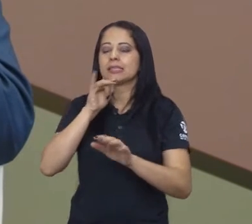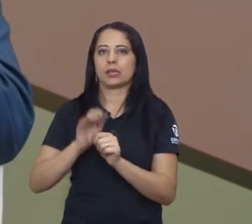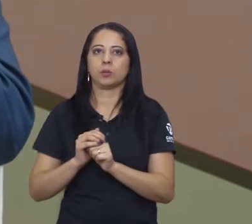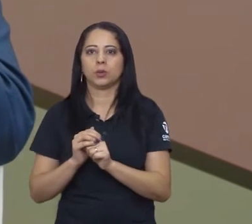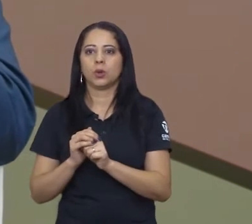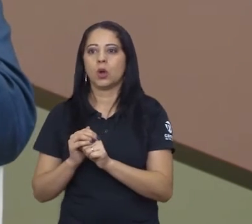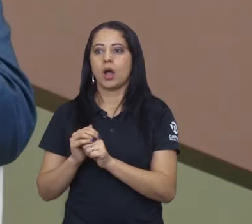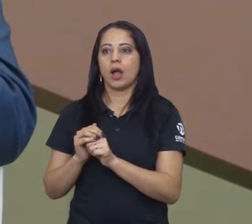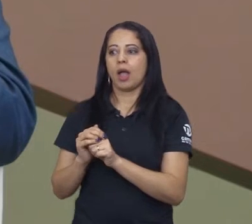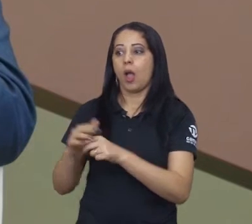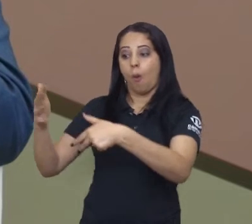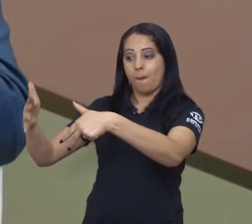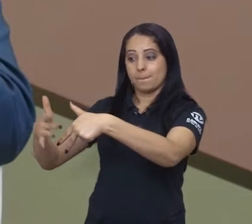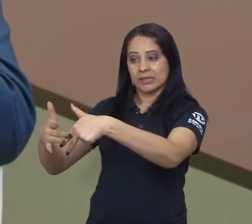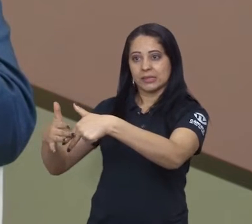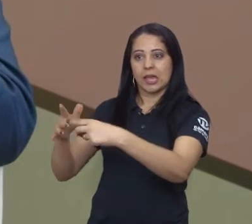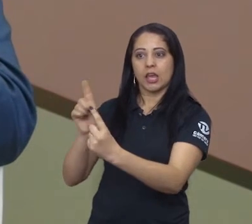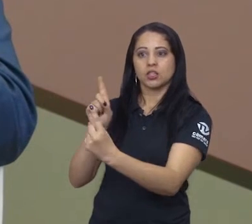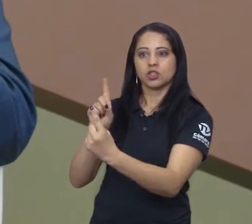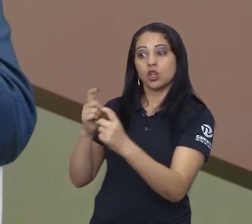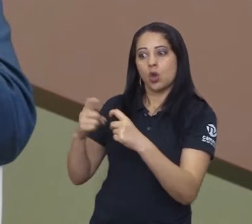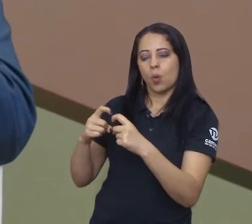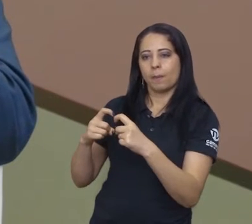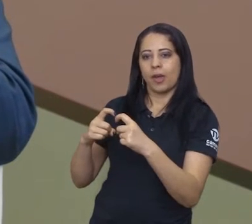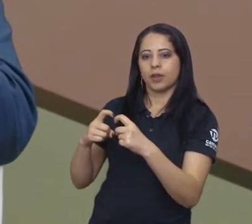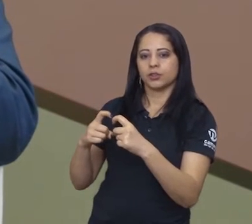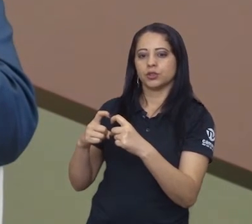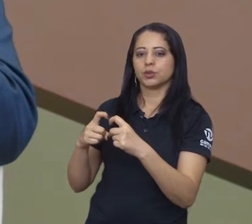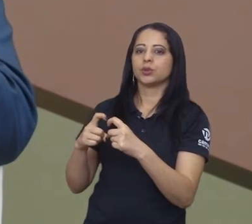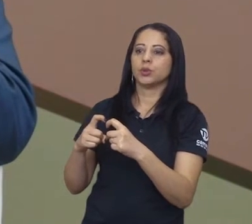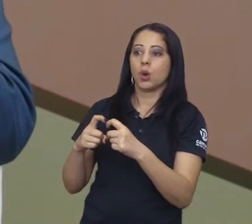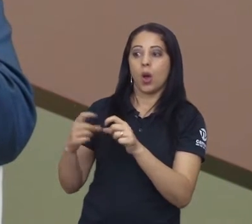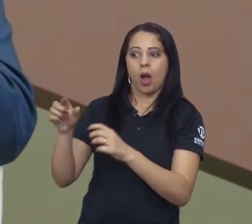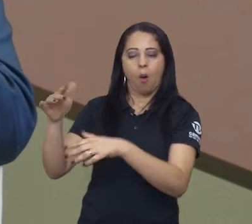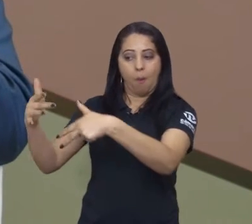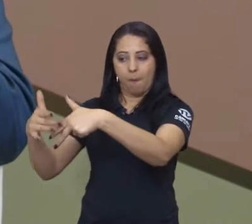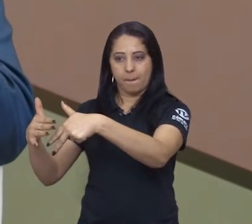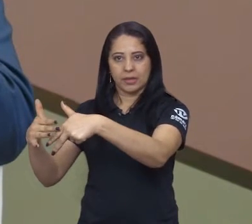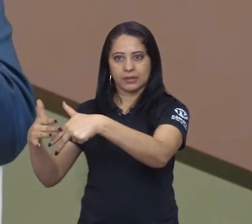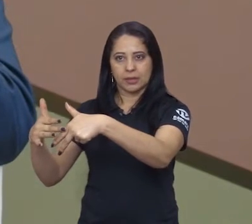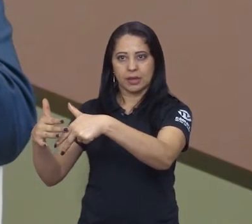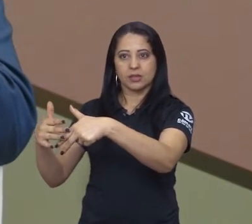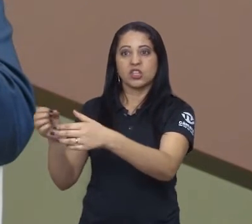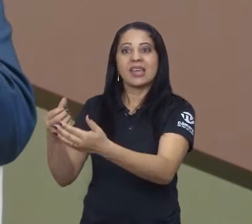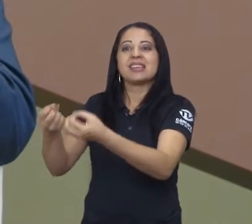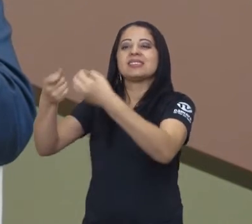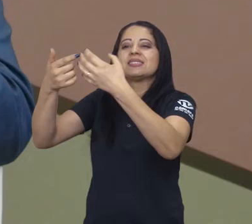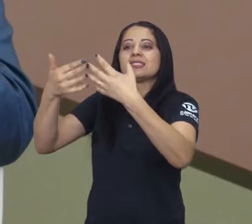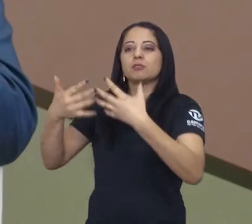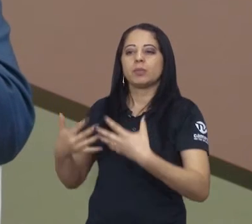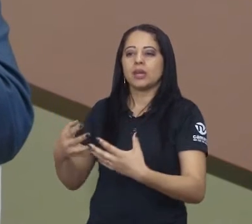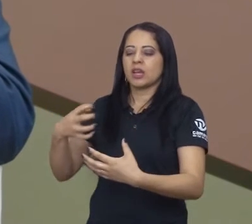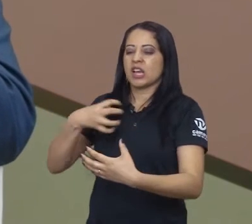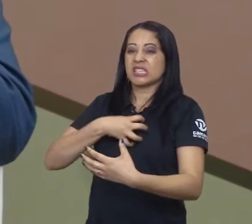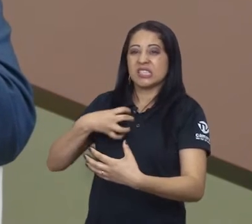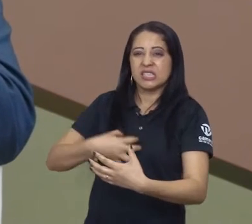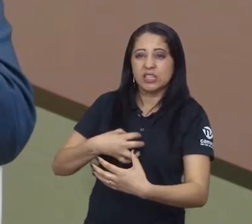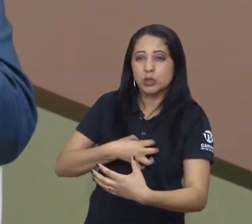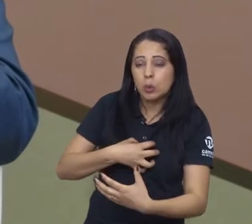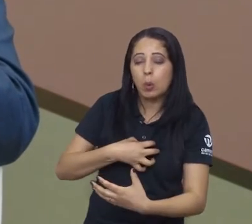pro paciente como pro próprio médico ele tenta trazer o paciente trazendo eh os sinais e